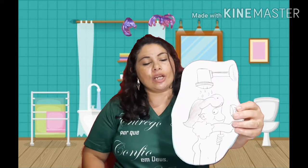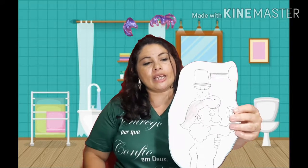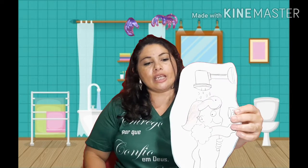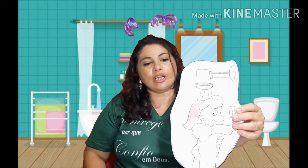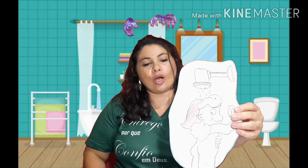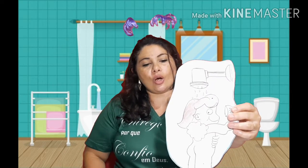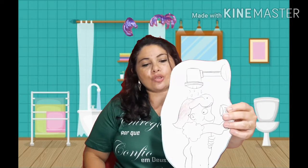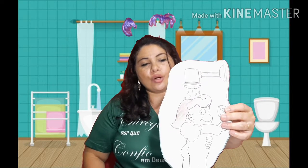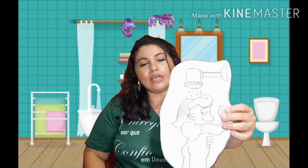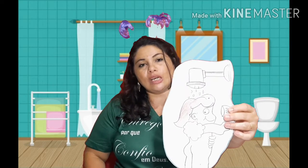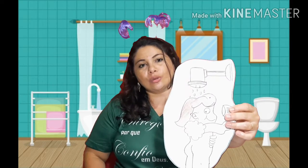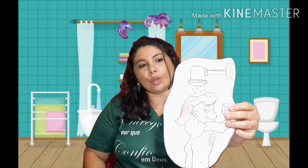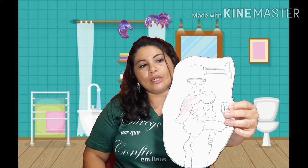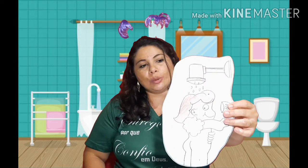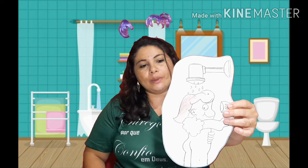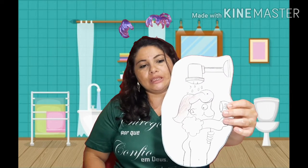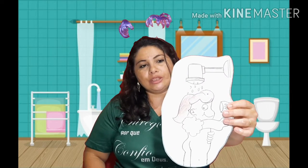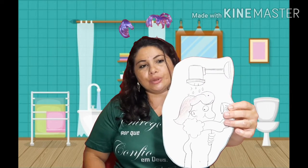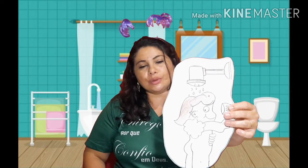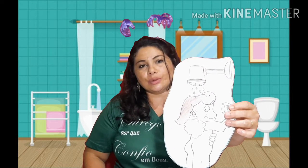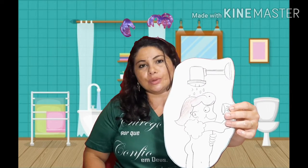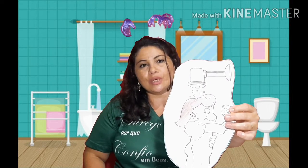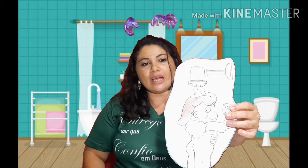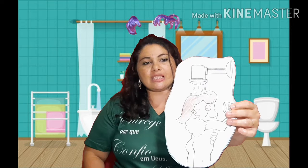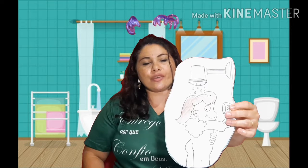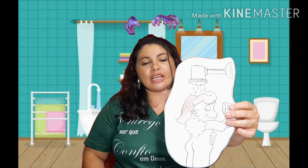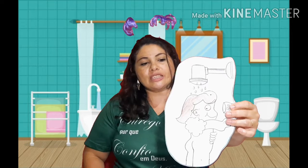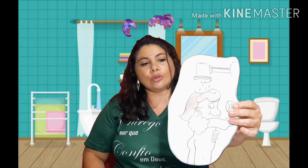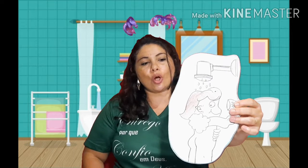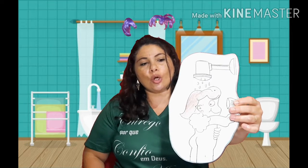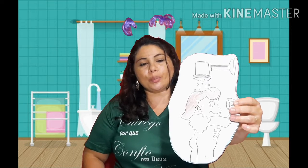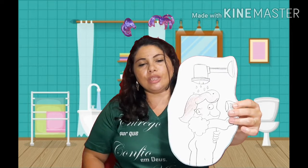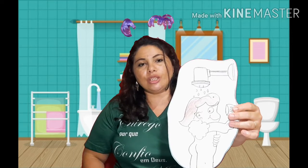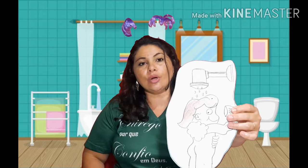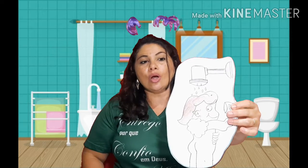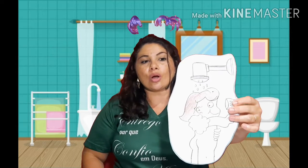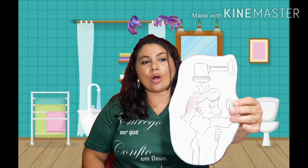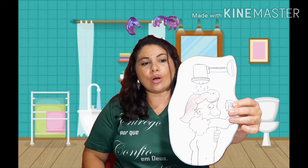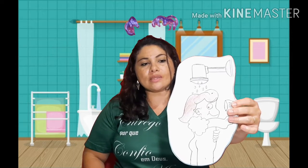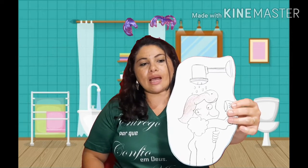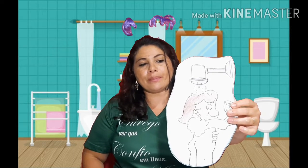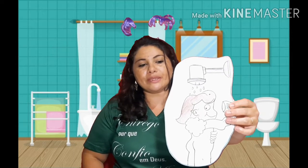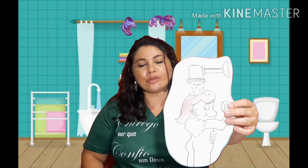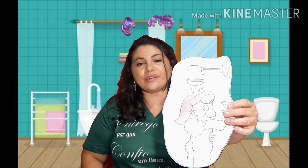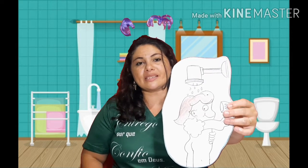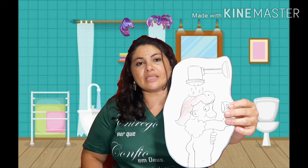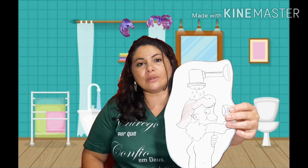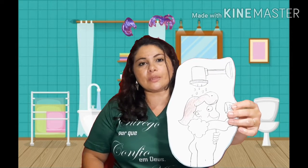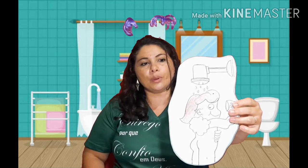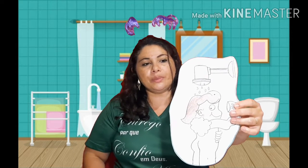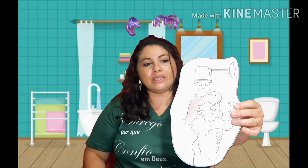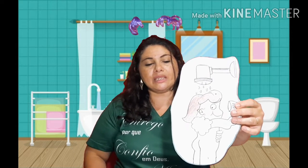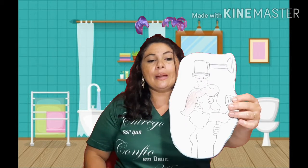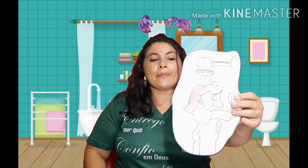E olha aqui, ó, o João tomando banho, esfregando o corpinho com sabão,